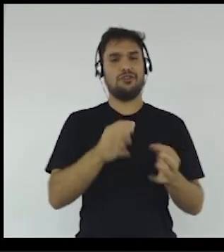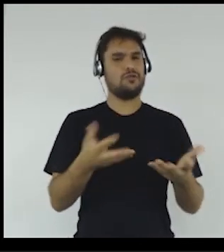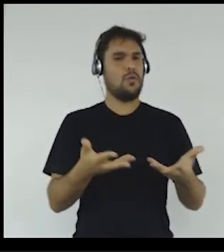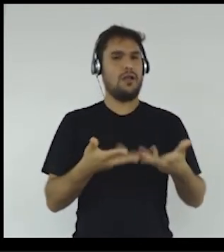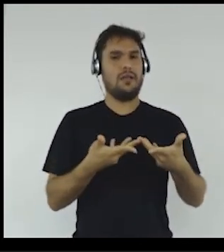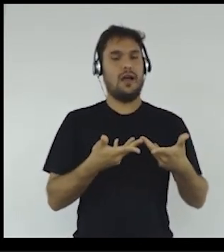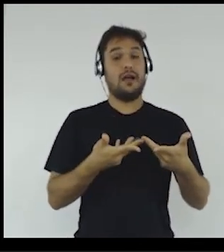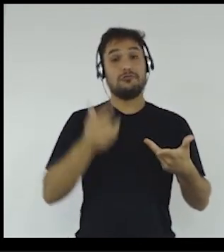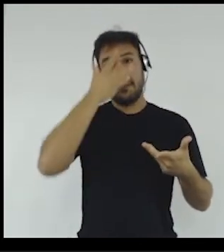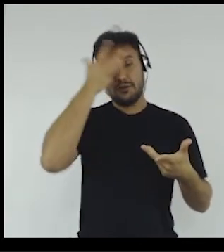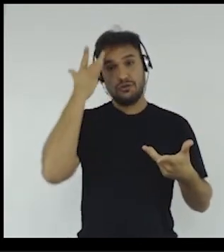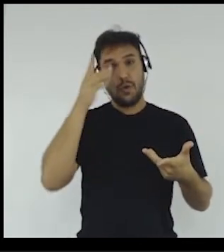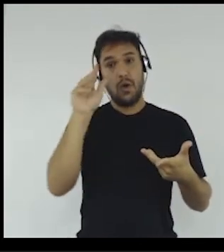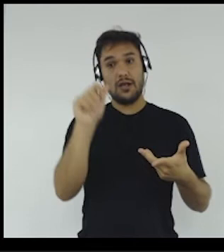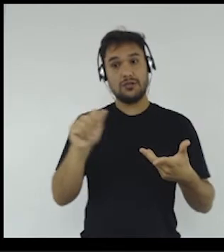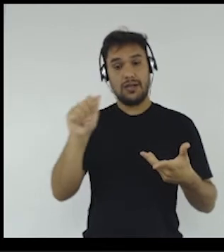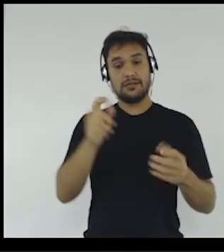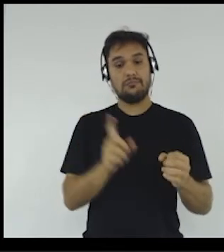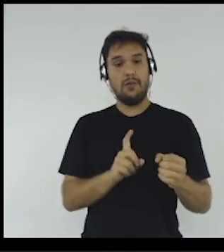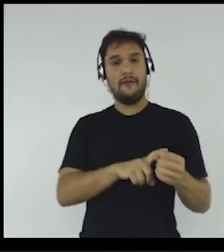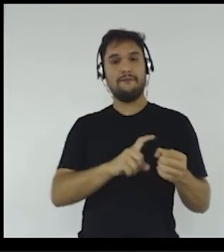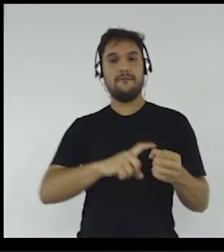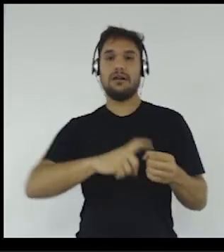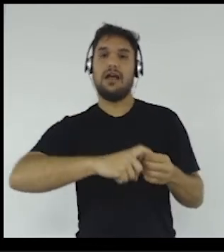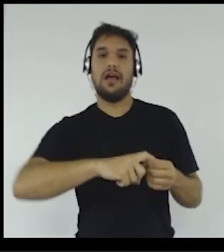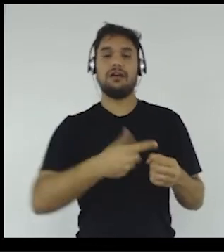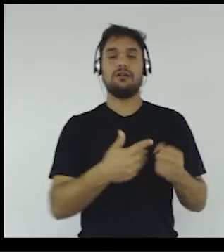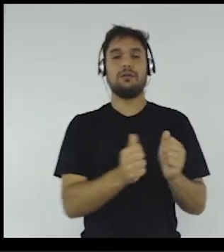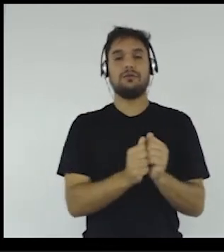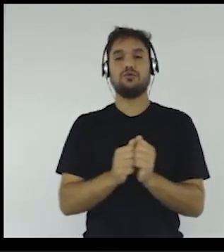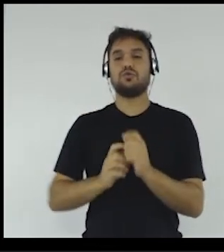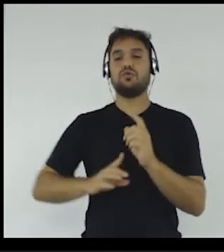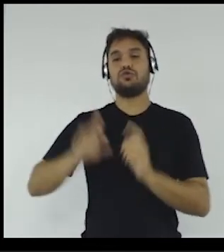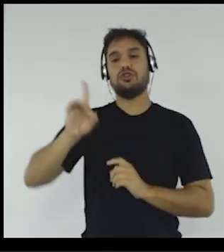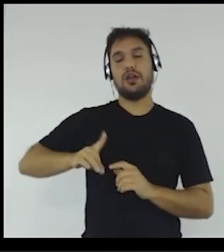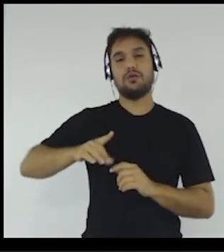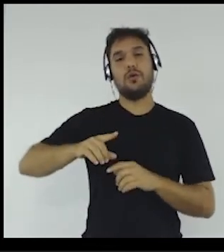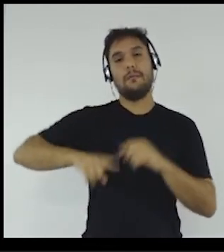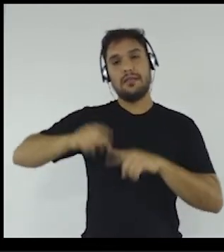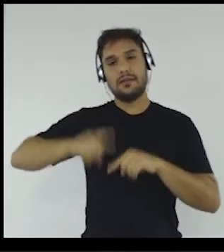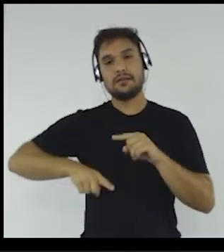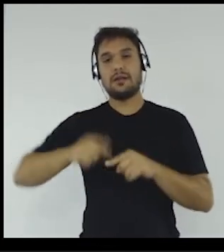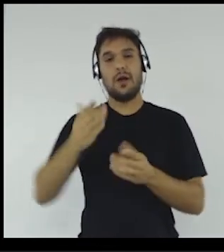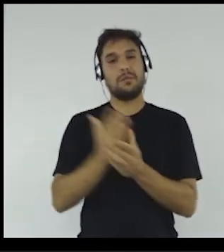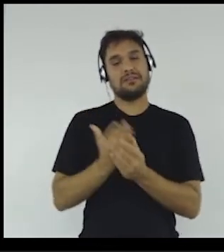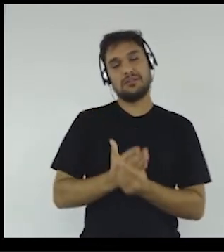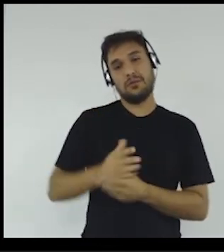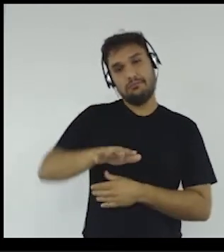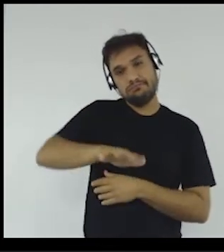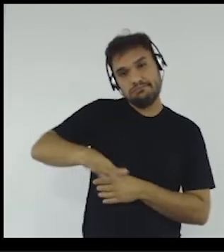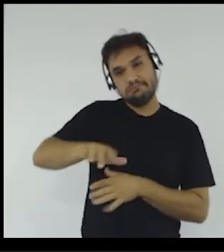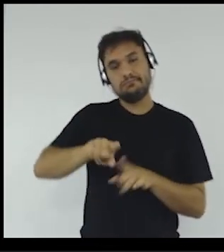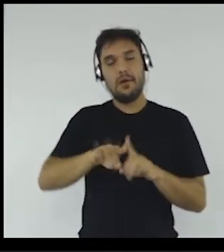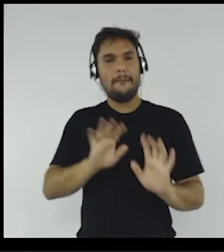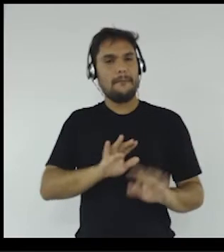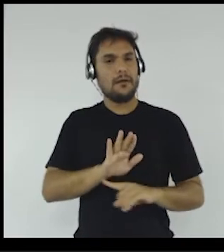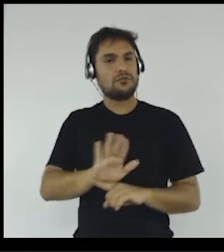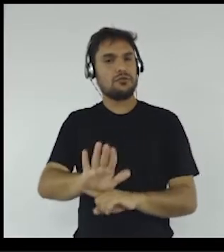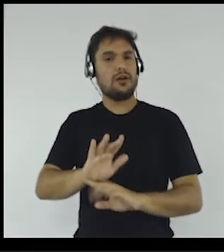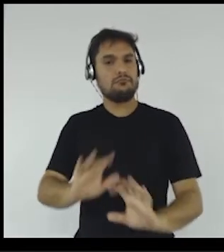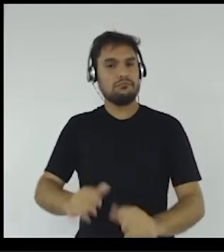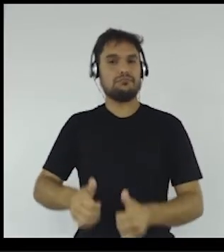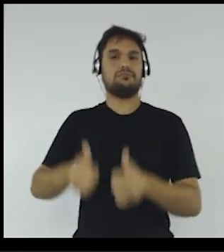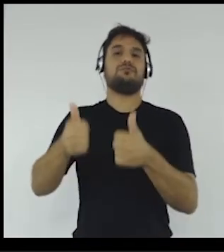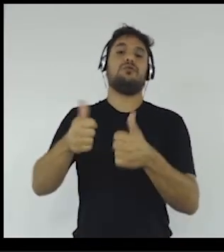seus associados no estudo do direito material e processual, contribuindo para o aprimoramento